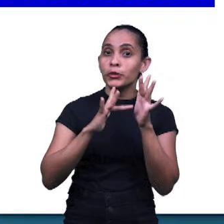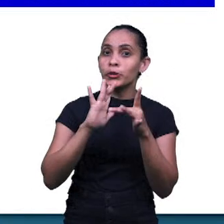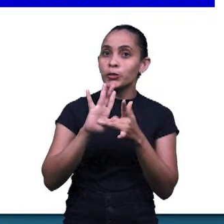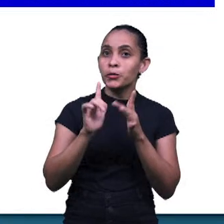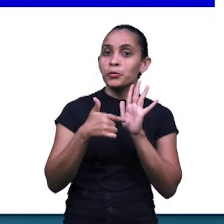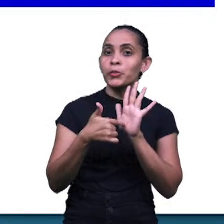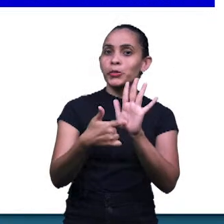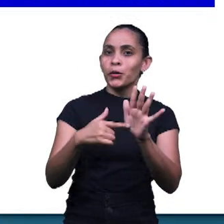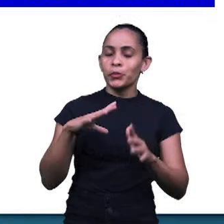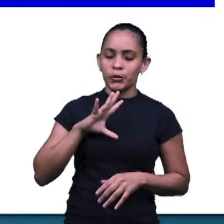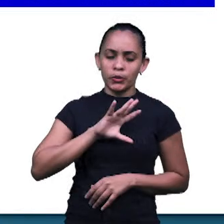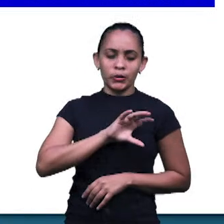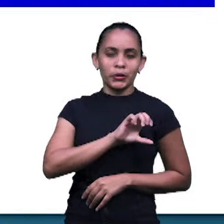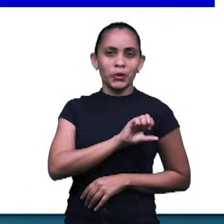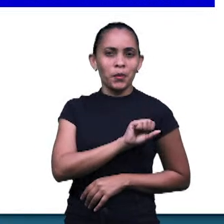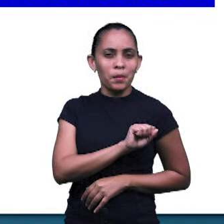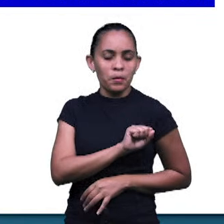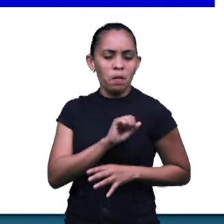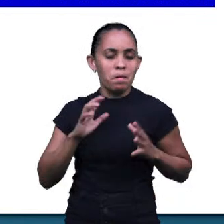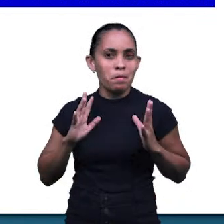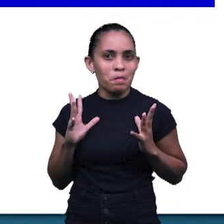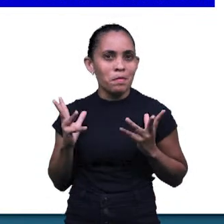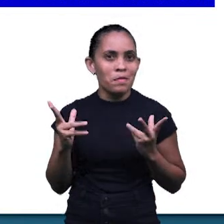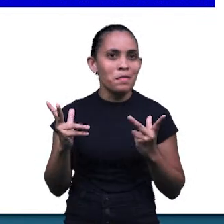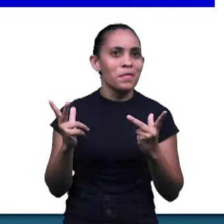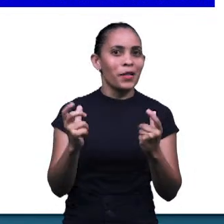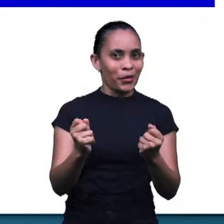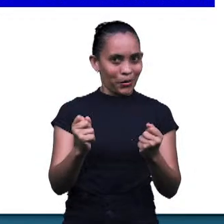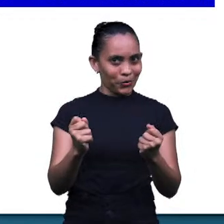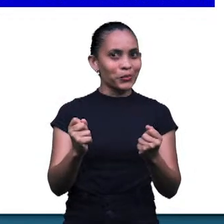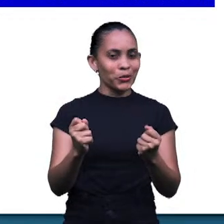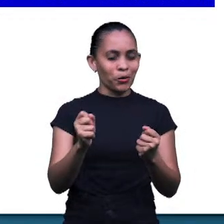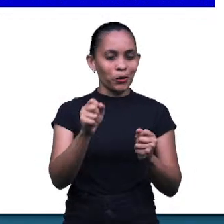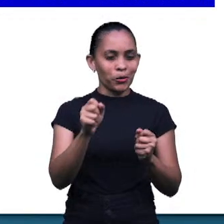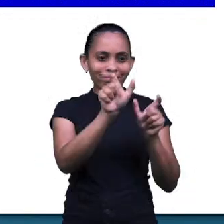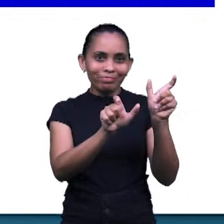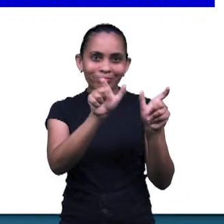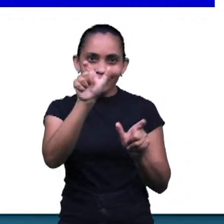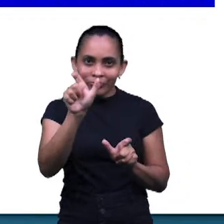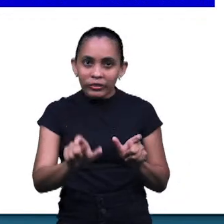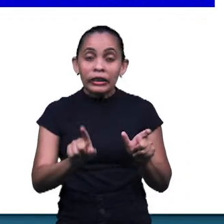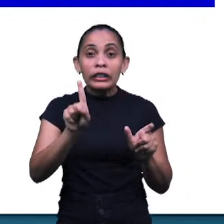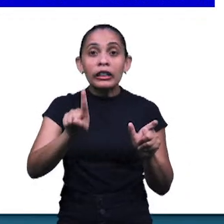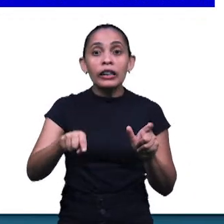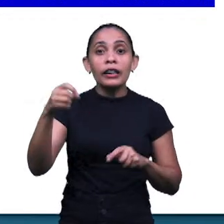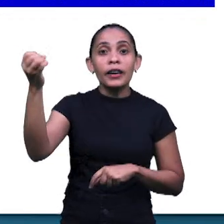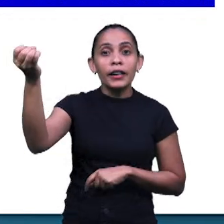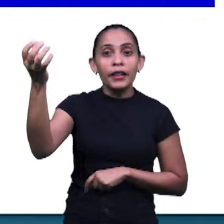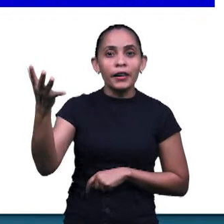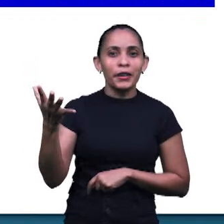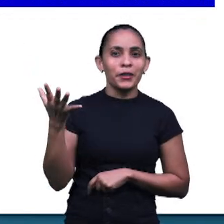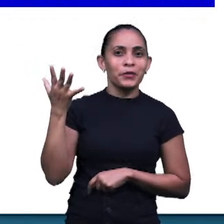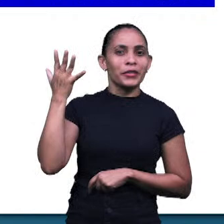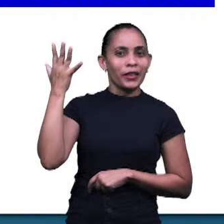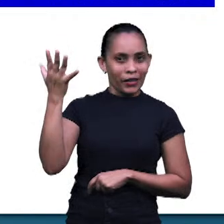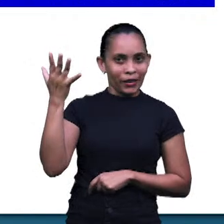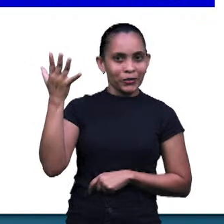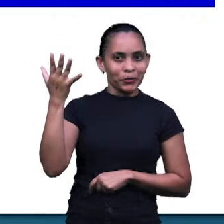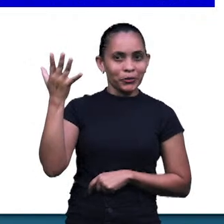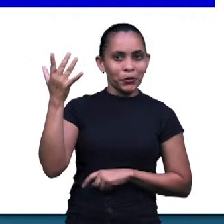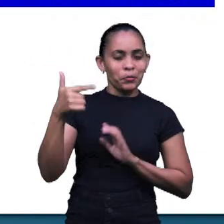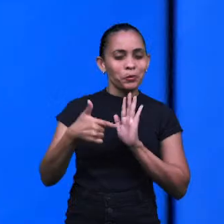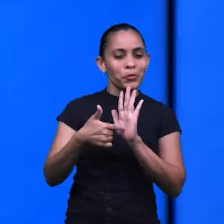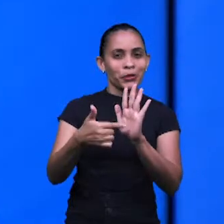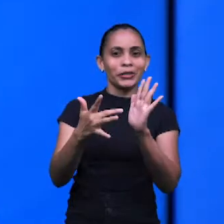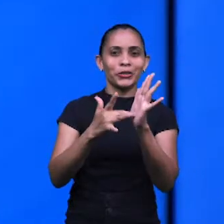seu amor incondicional ao homem e a força desse amor revelado em sua